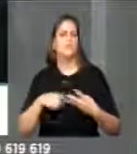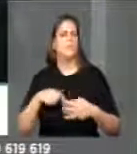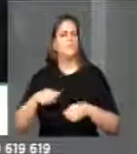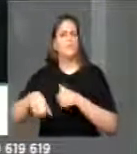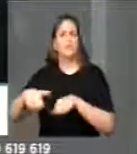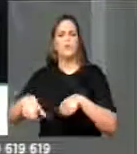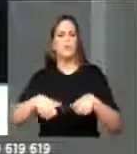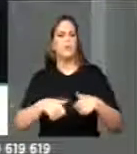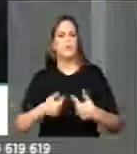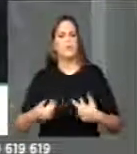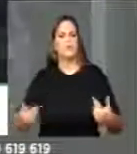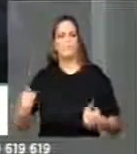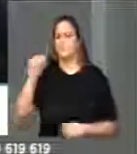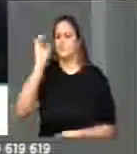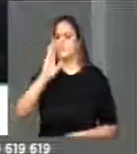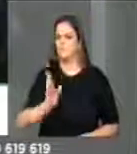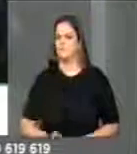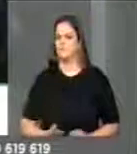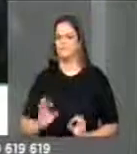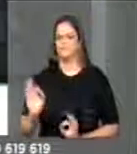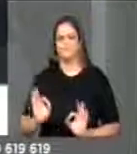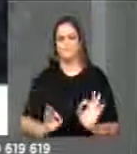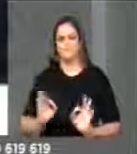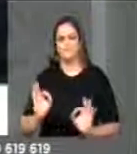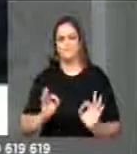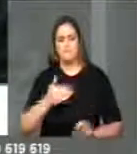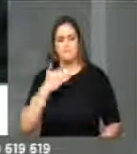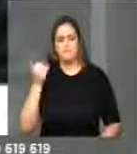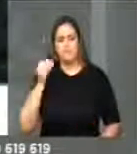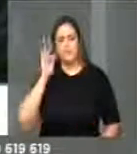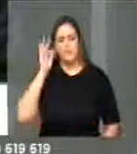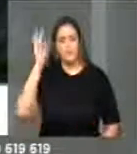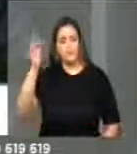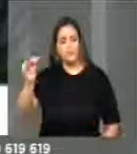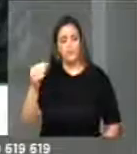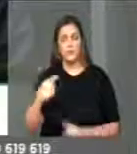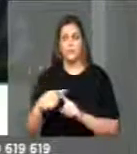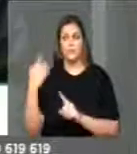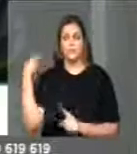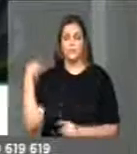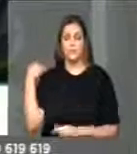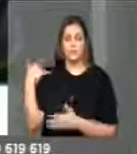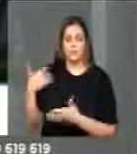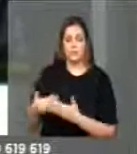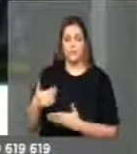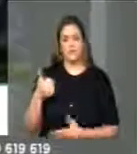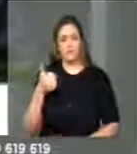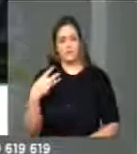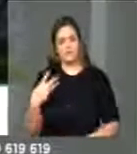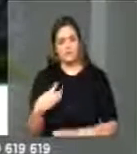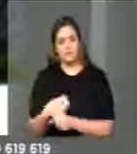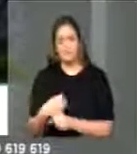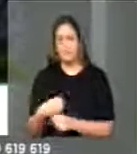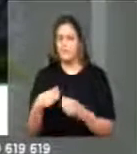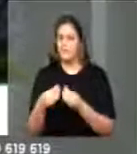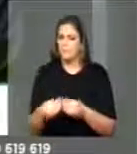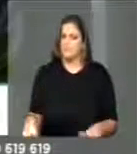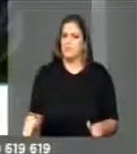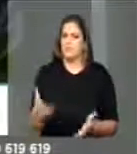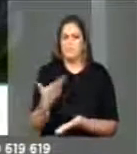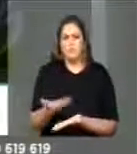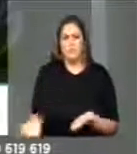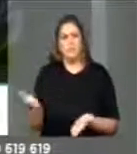horizonte do amanhã, recuperando tudo que o Brasil perdeu nesses últimos 13 anos. Eu espero que o